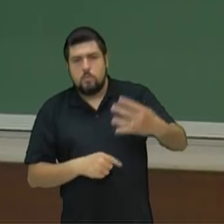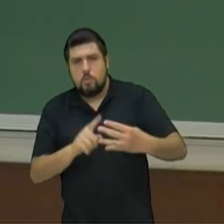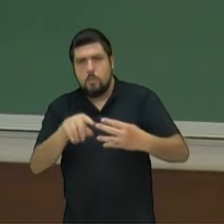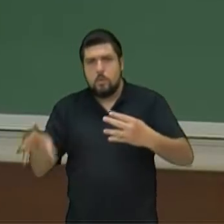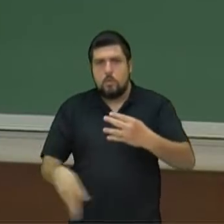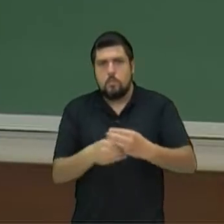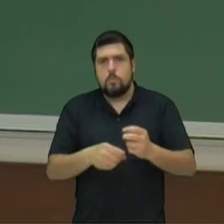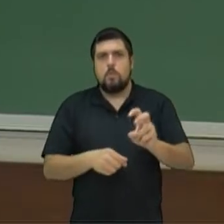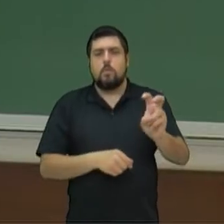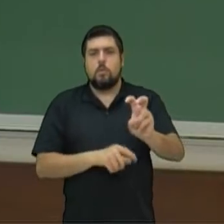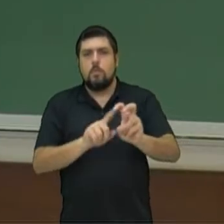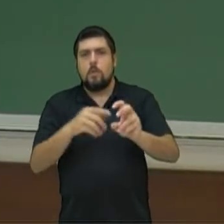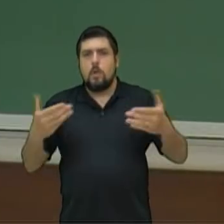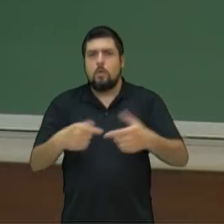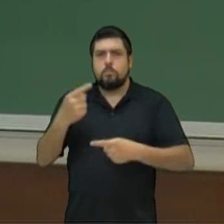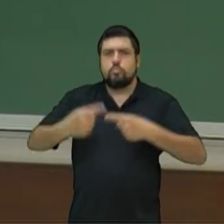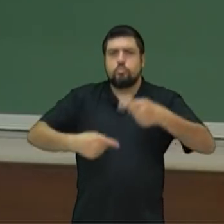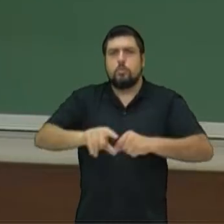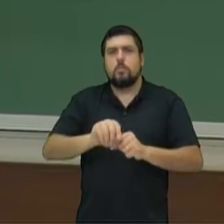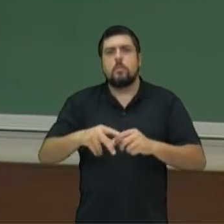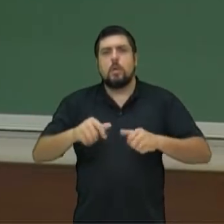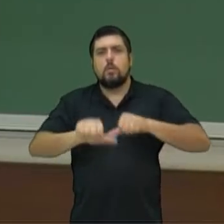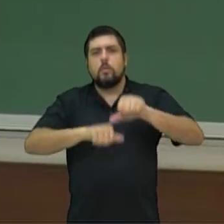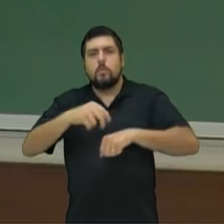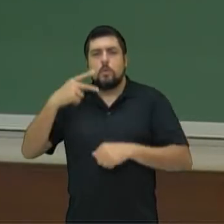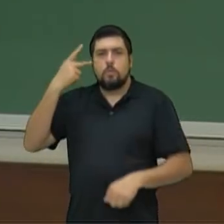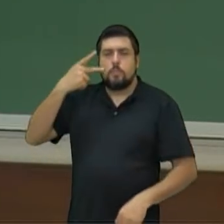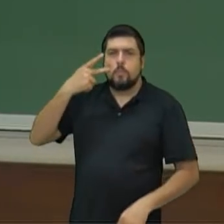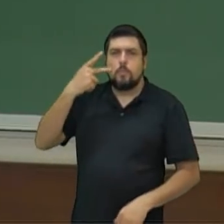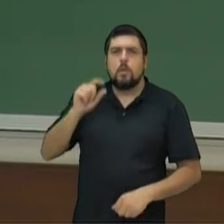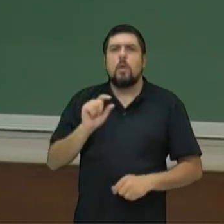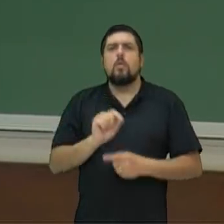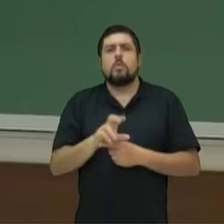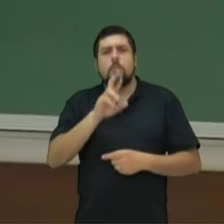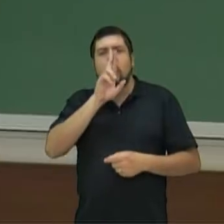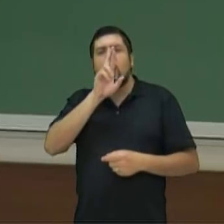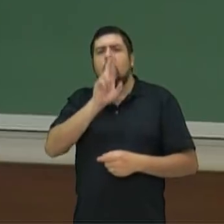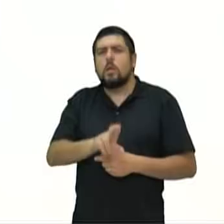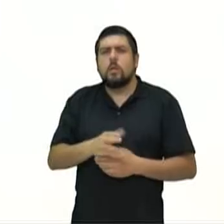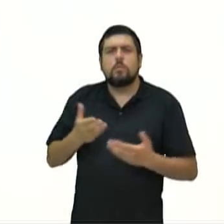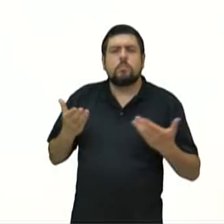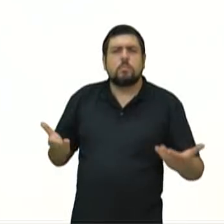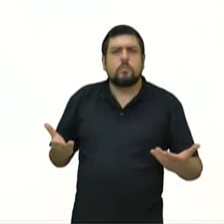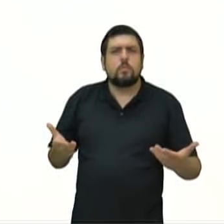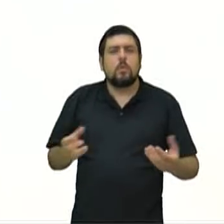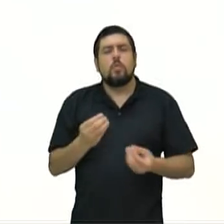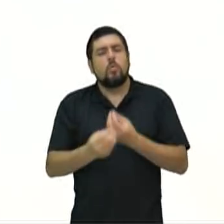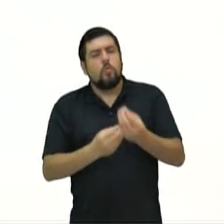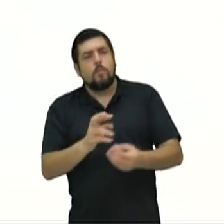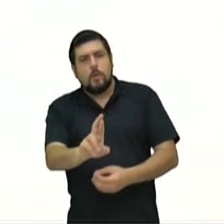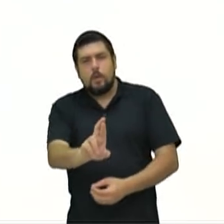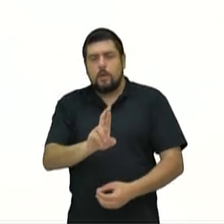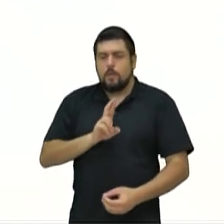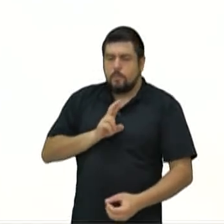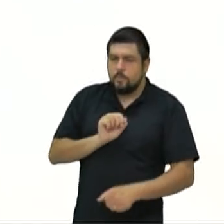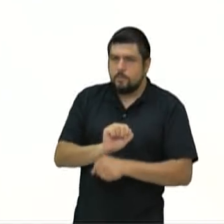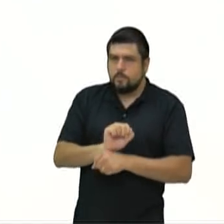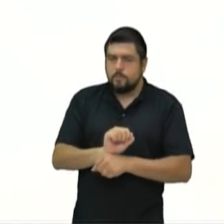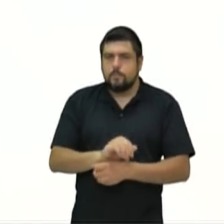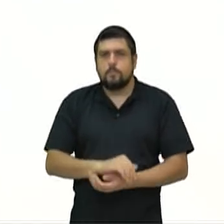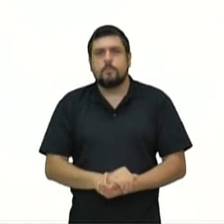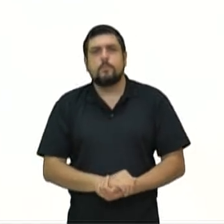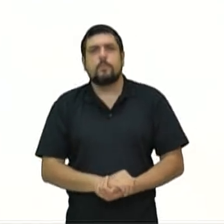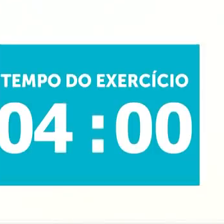autor argumenta agora sobre a transformação política. Para ele, quais são os resultados dela? Ok? Então me respondam, por favor, e a gente volta.